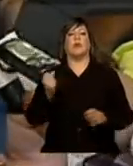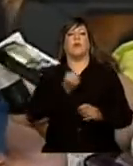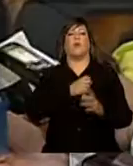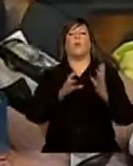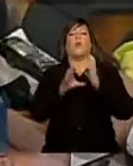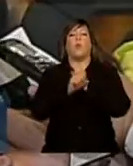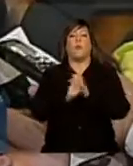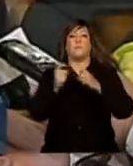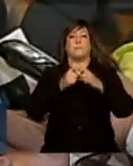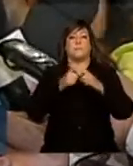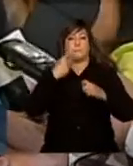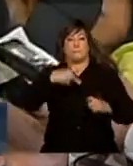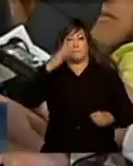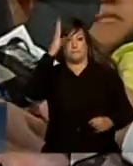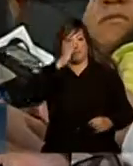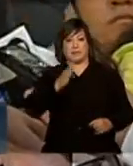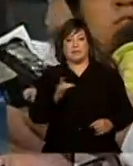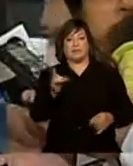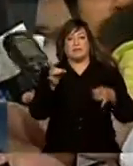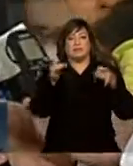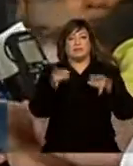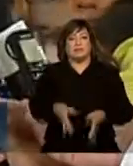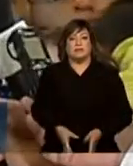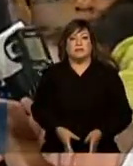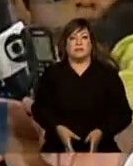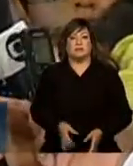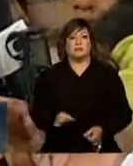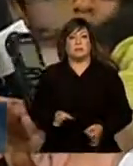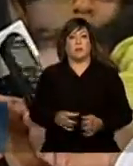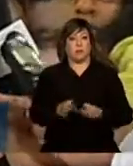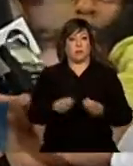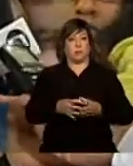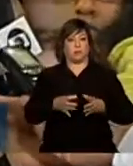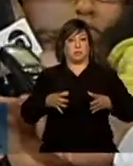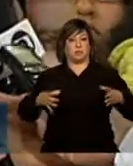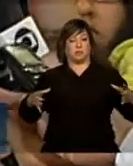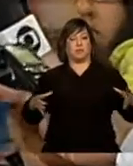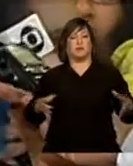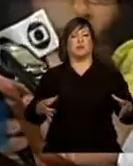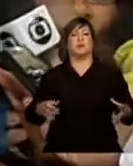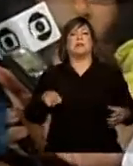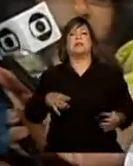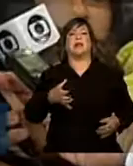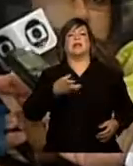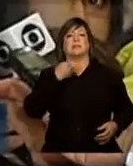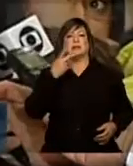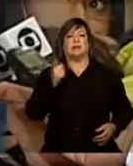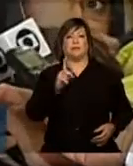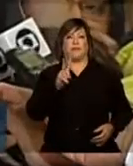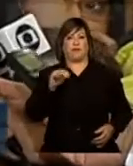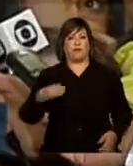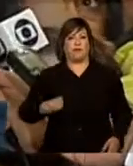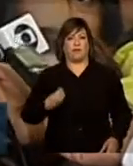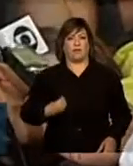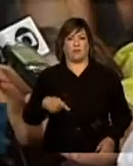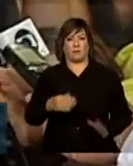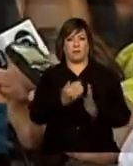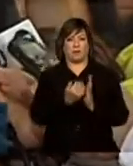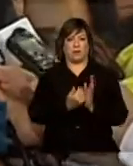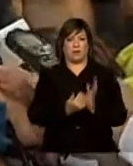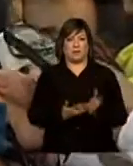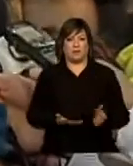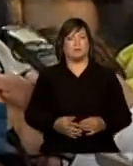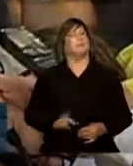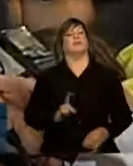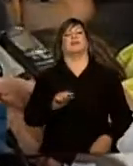quantidade de médicos brasileiros desistindo está sendo grande, né? E isso significa que não vai funcionar o programa? Não,